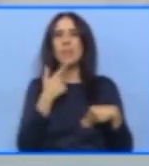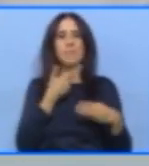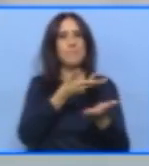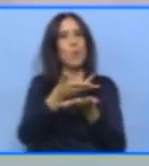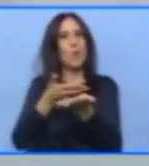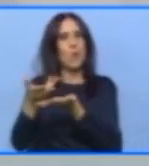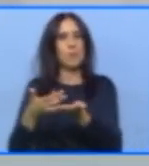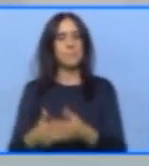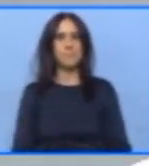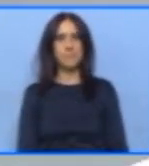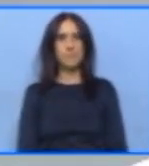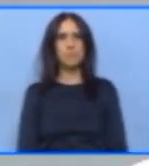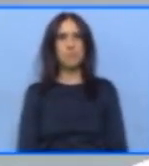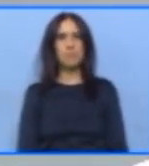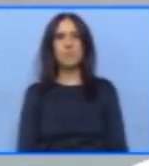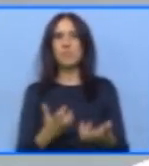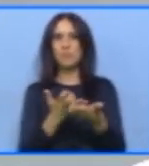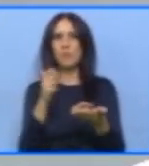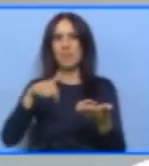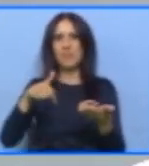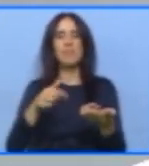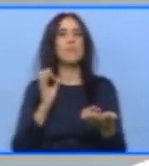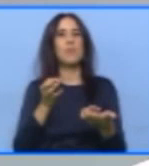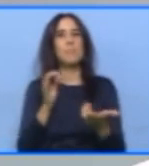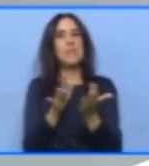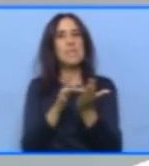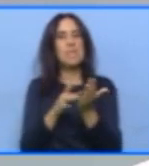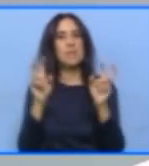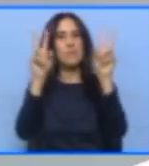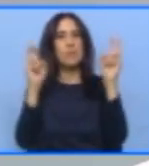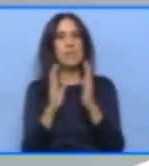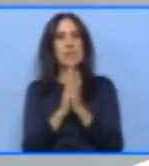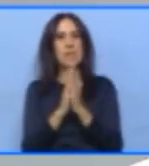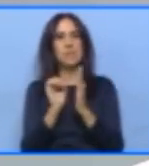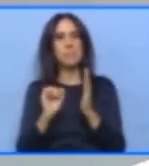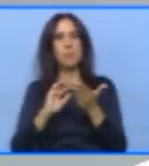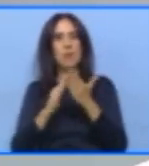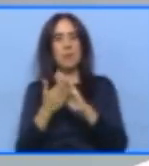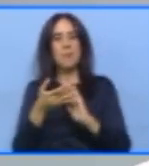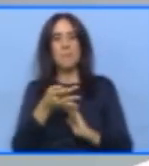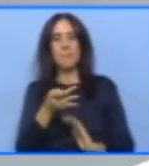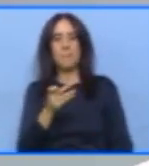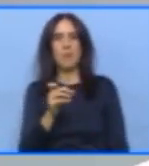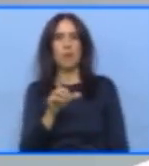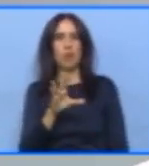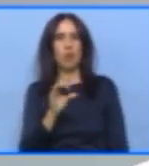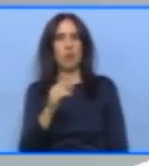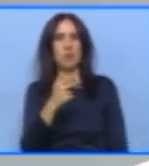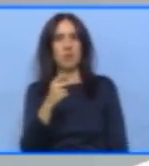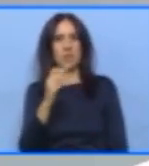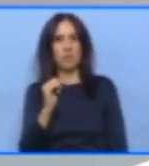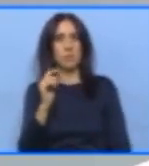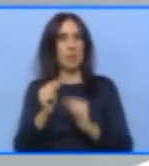Vale a pena também sublinhar aqui o livro A Igreja das Palhotas, que amanhã, dia 3, será